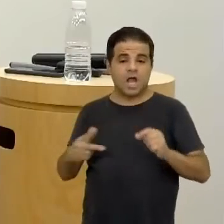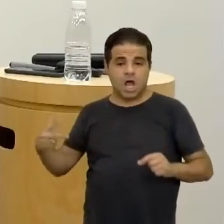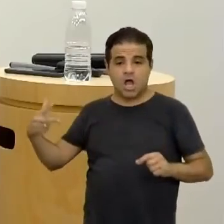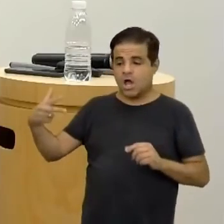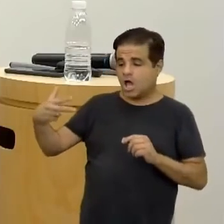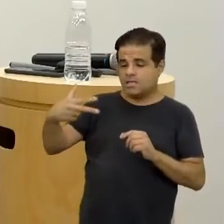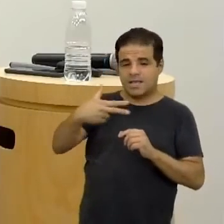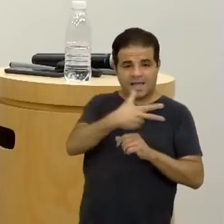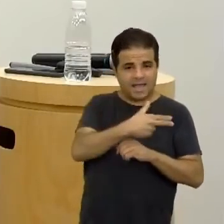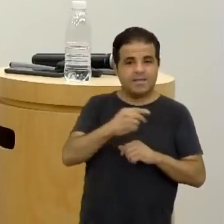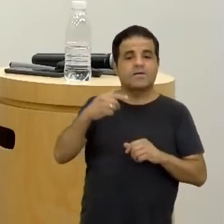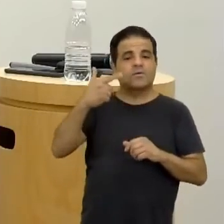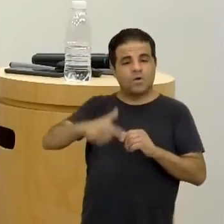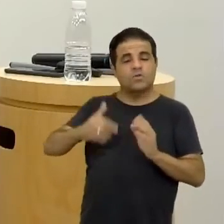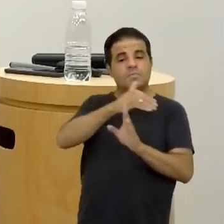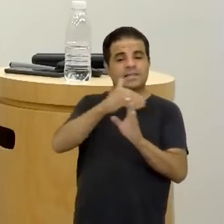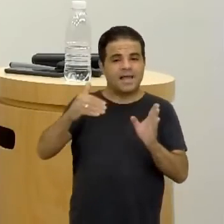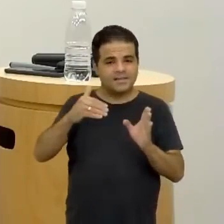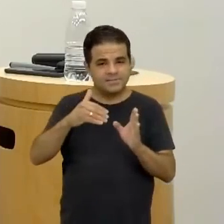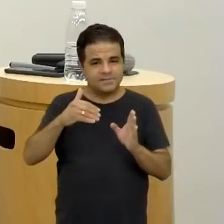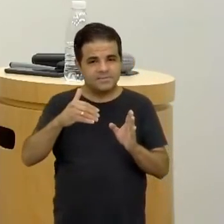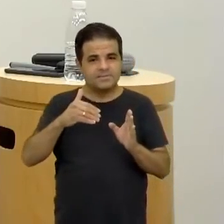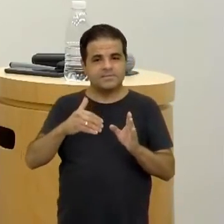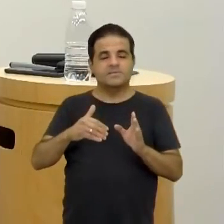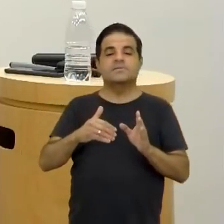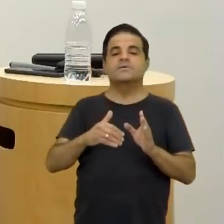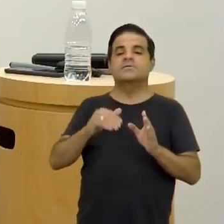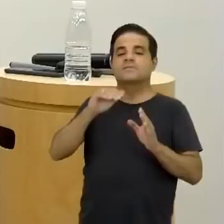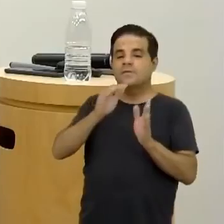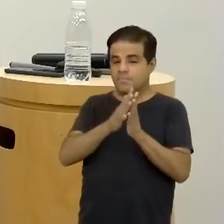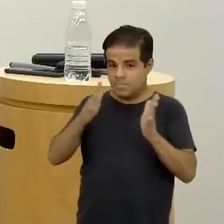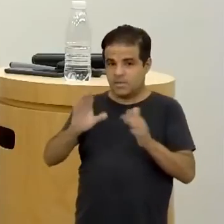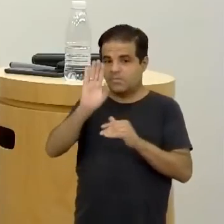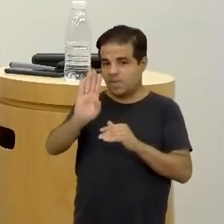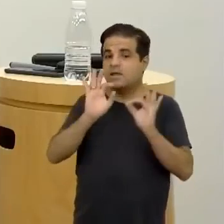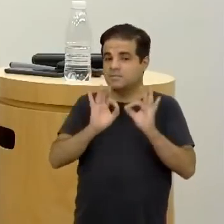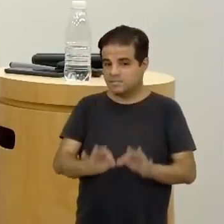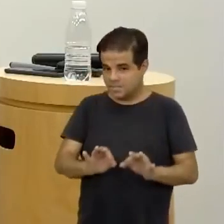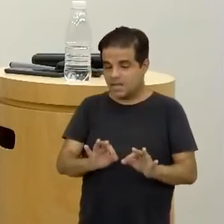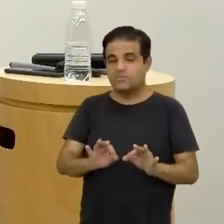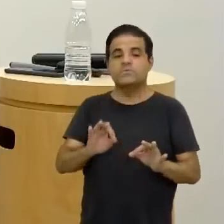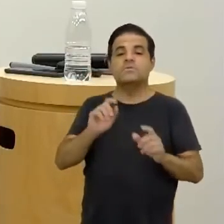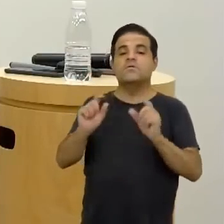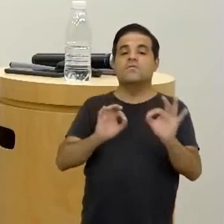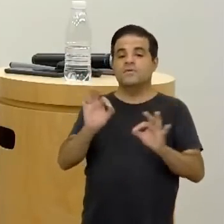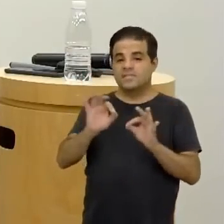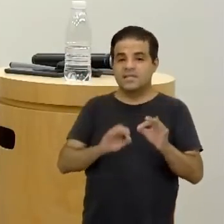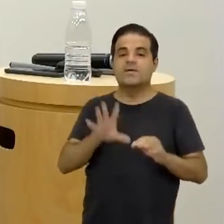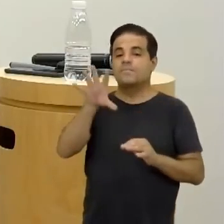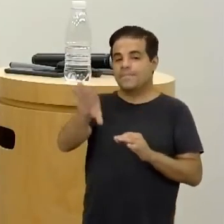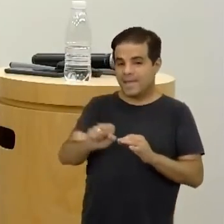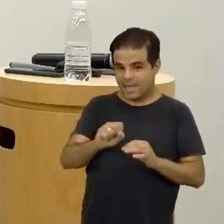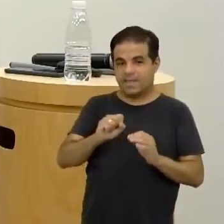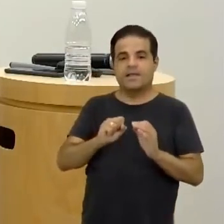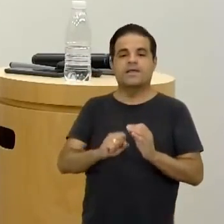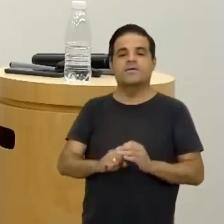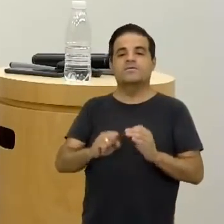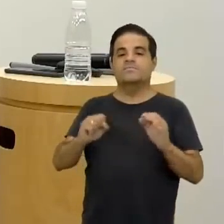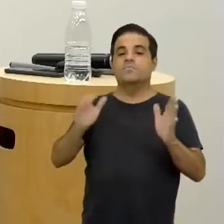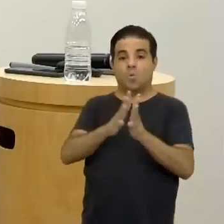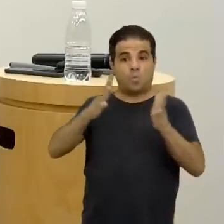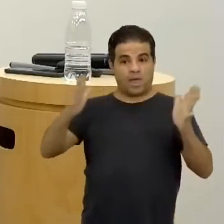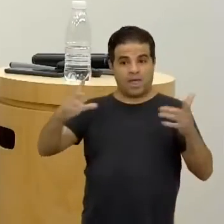cortar que mais um pedaço de tamanho B também porque o certo Então olha lá o que que eu fiz Ó eu peguei meu